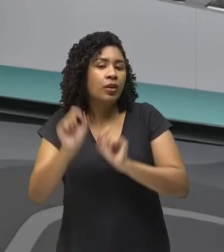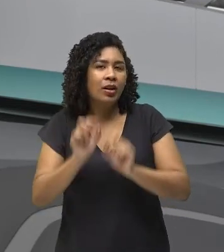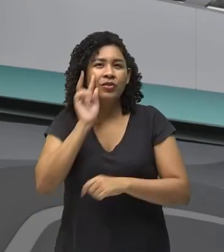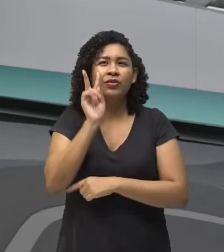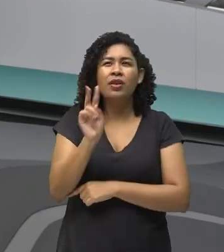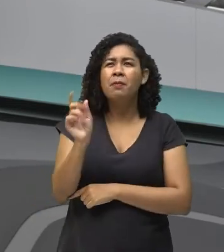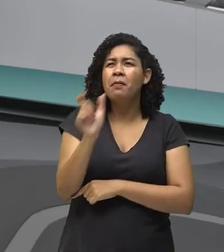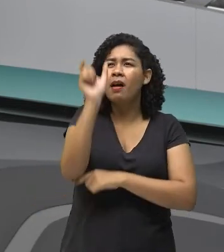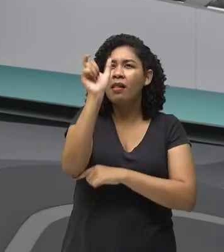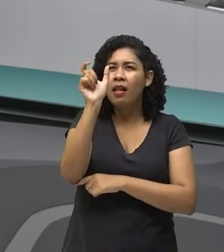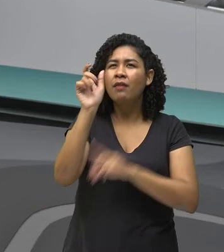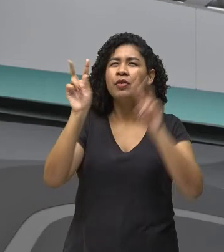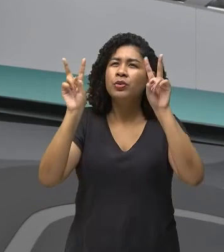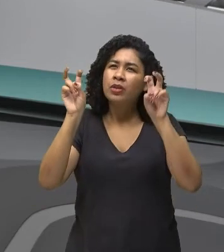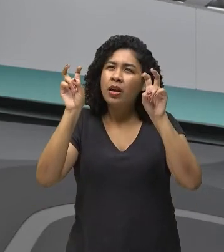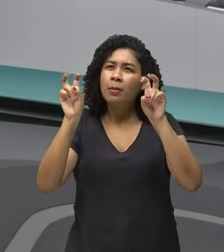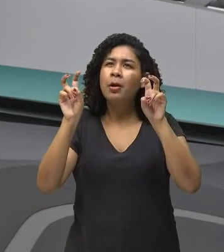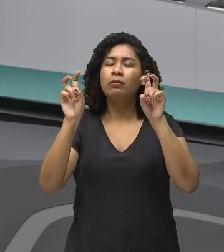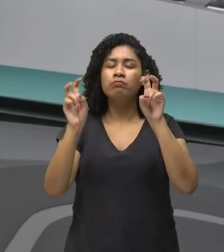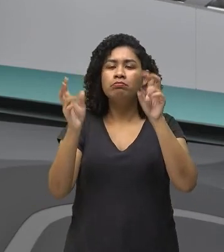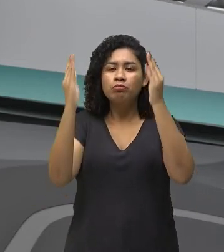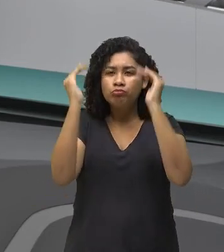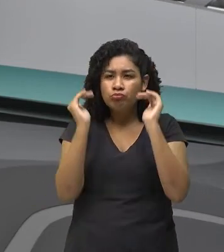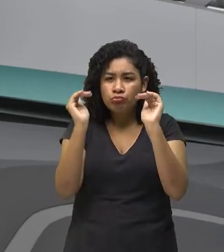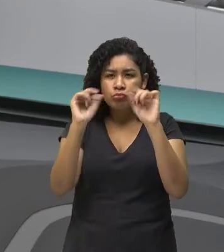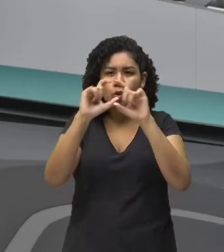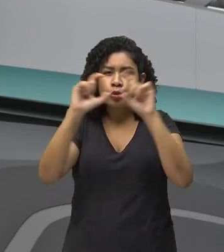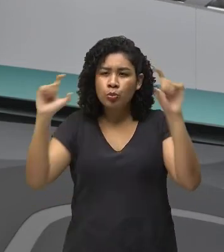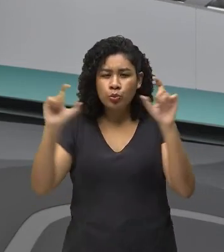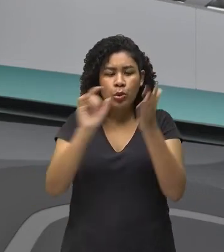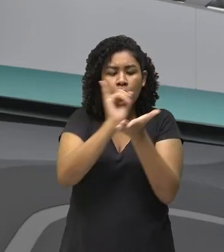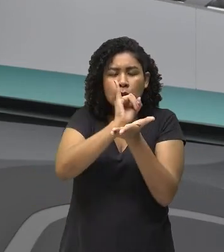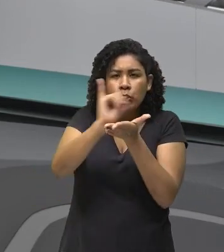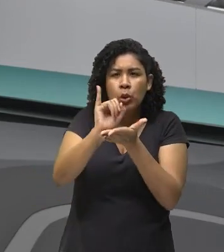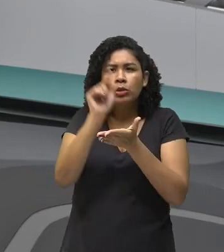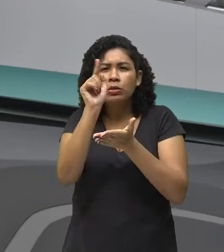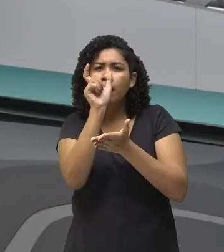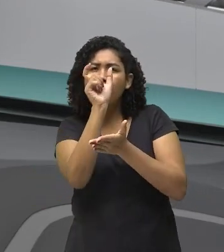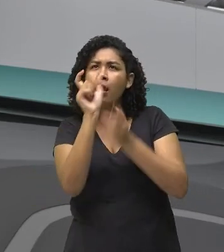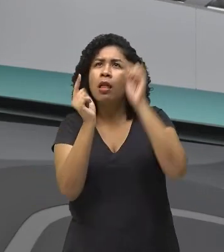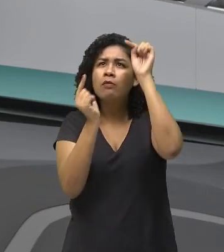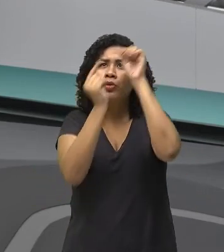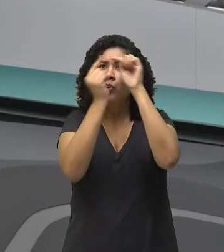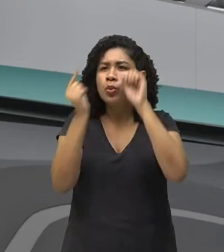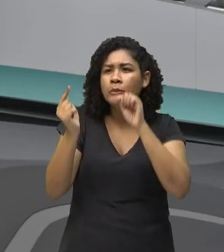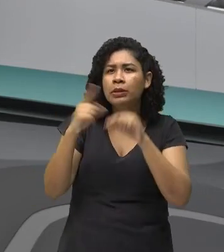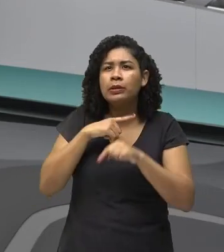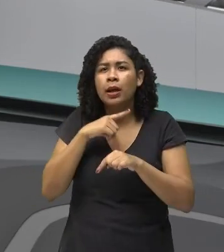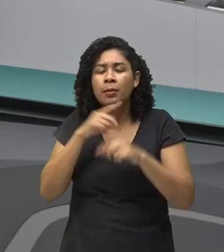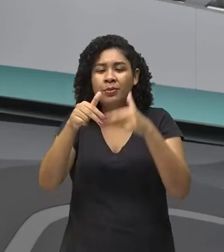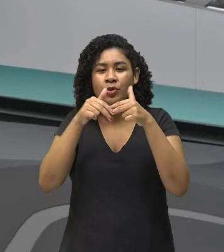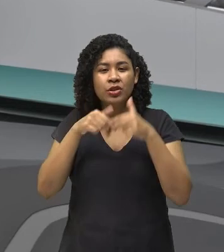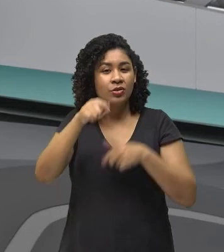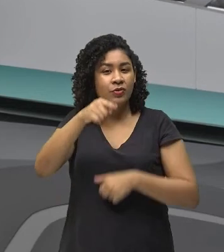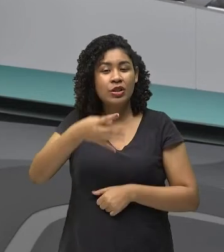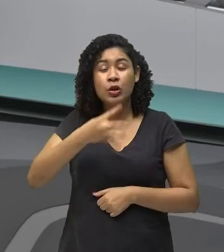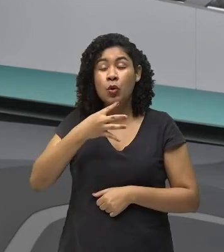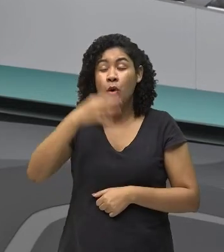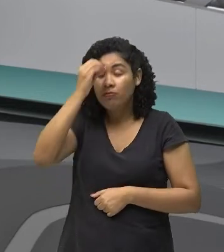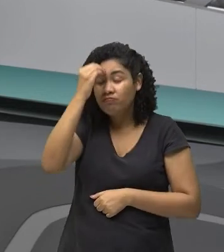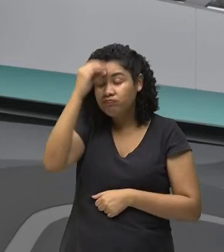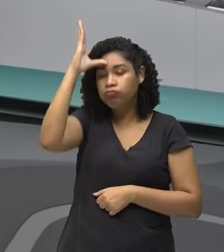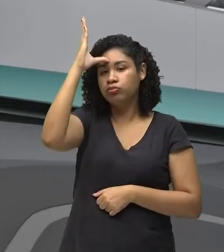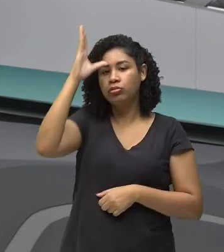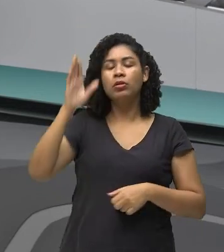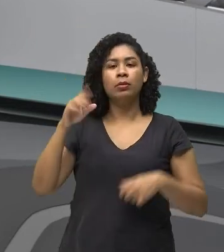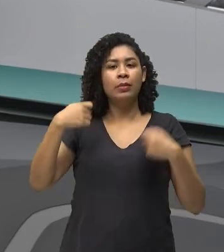tem lá naquela introdução, vê se tem mais alguma outra palavra que você já conhece. Então, gente, junte todos os seus conhecimentos que você tem